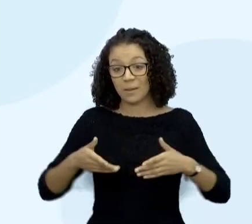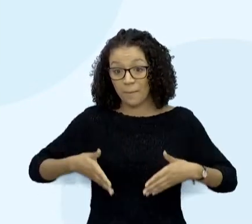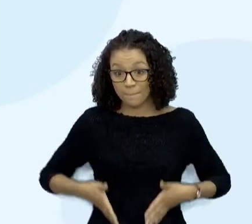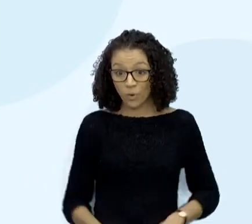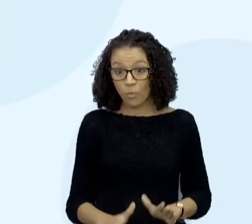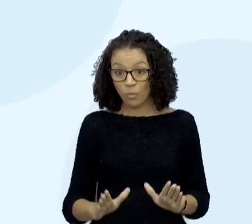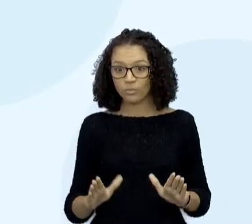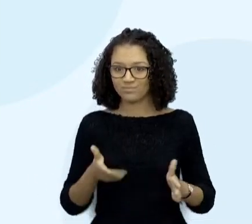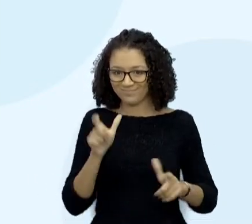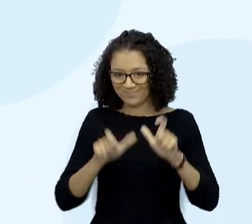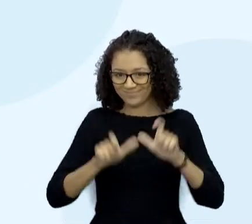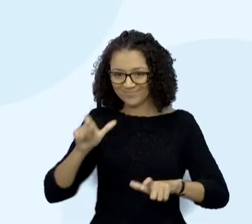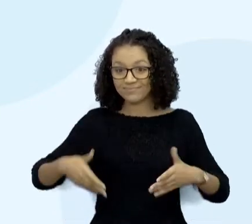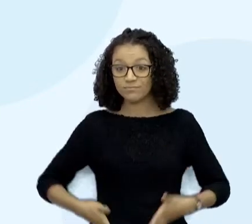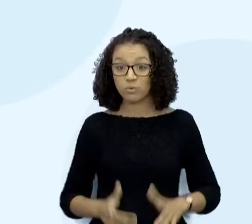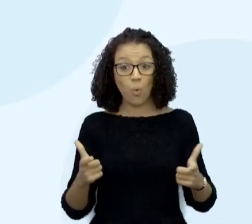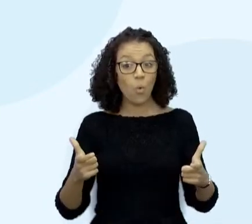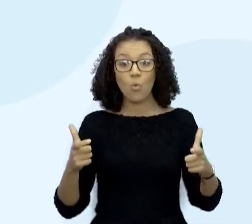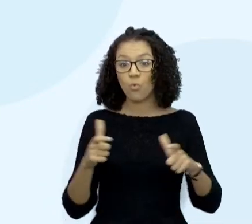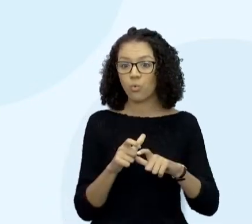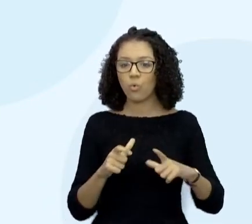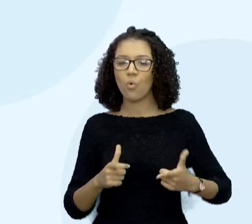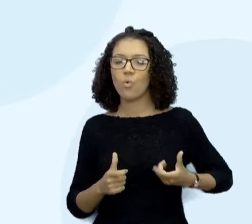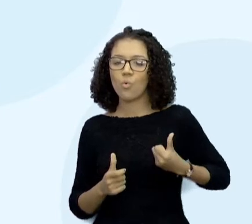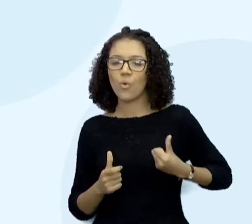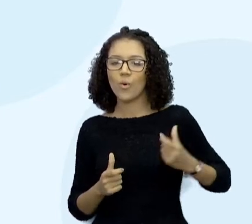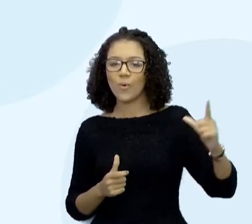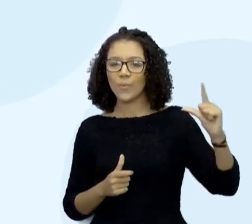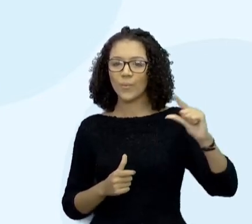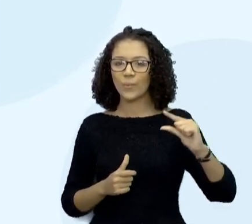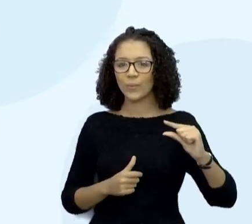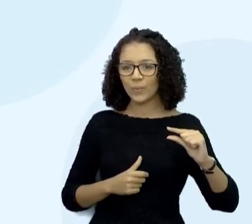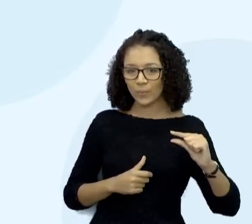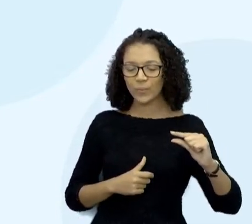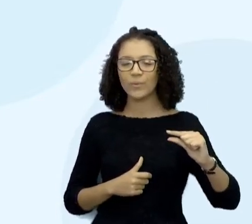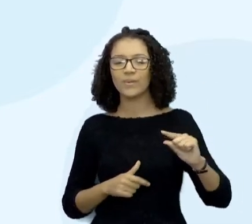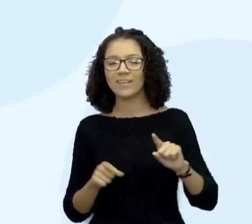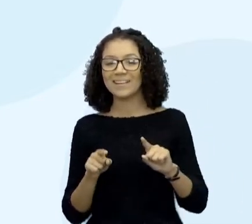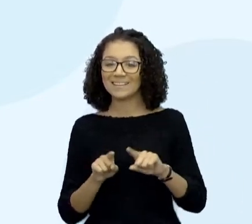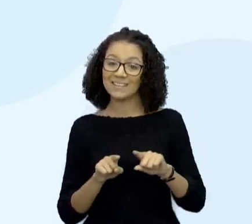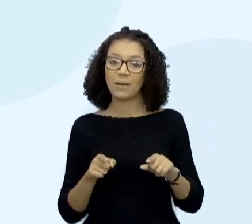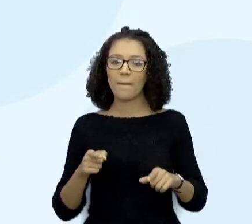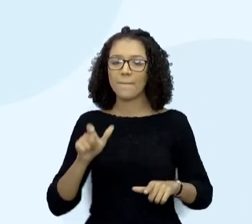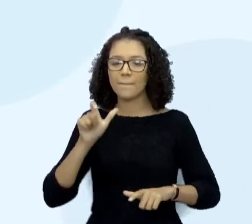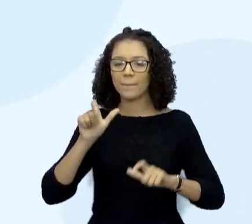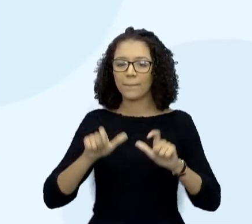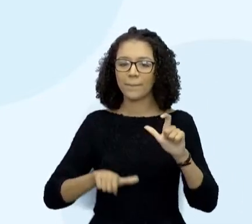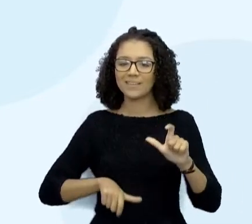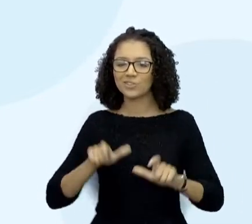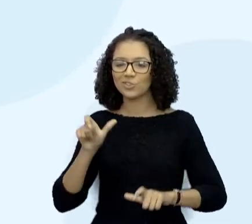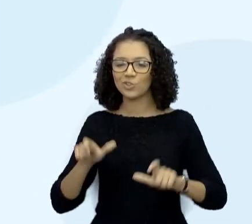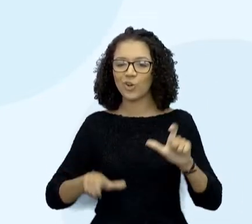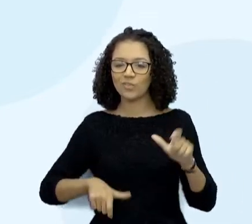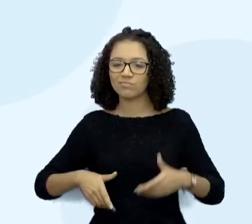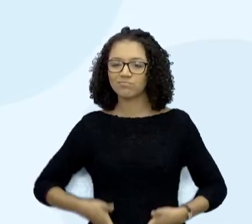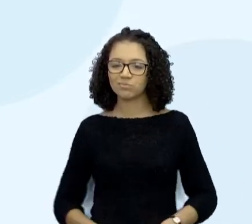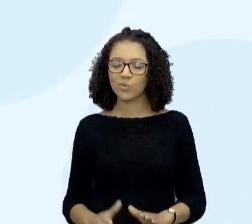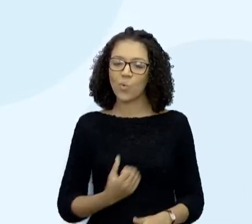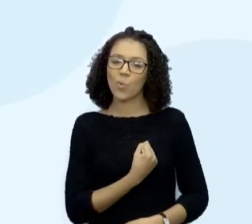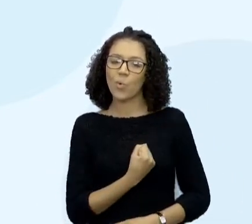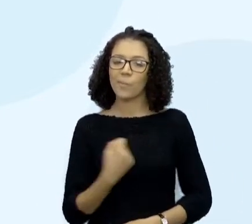natalidade, uma estabilidade na taxa de mortalidade, faça com que o crescimento vegetativo seja negativo. Em